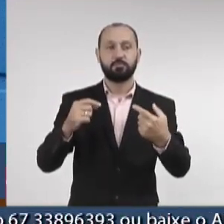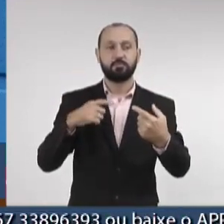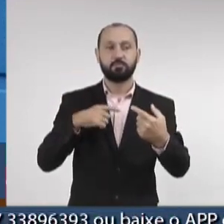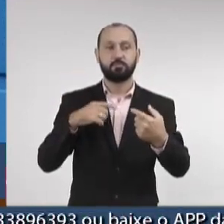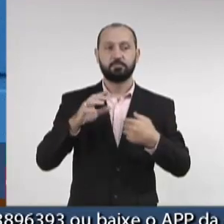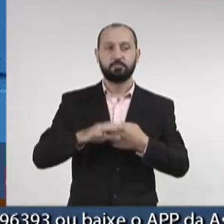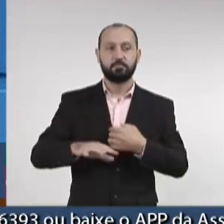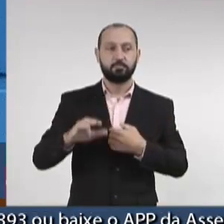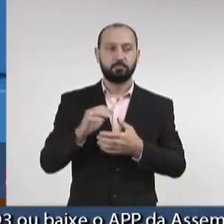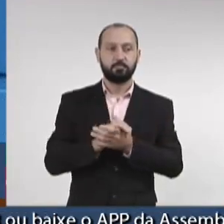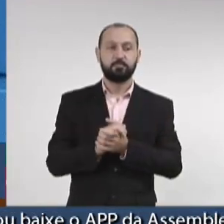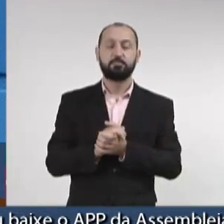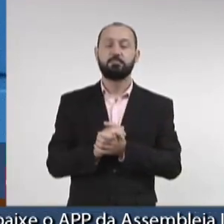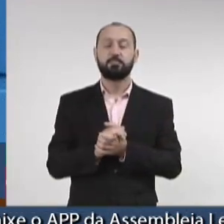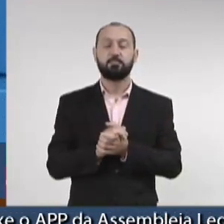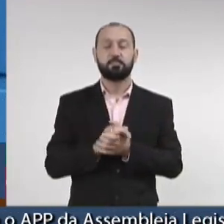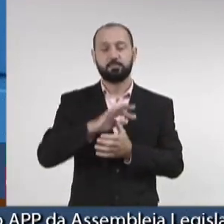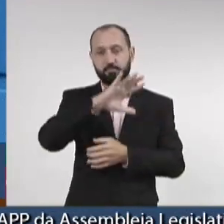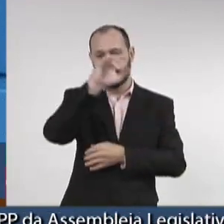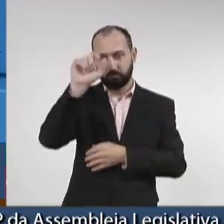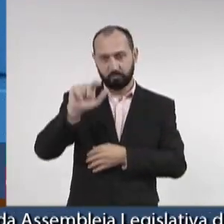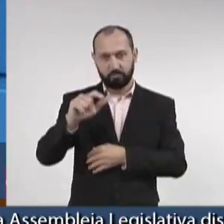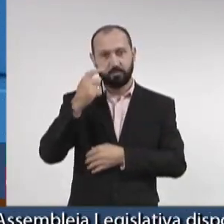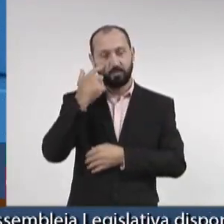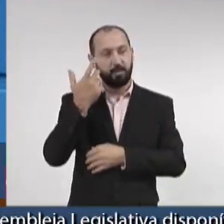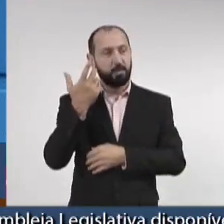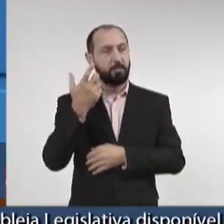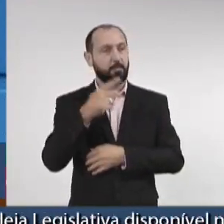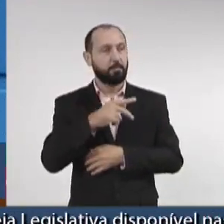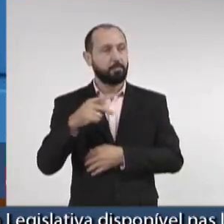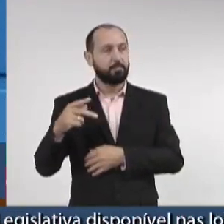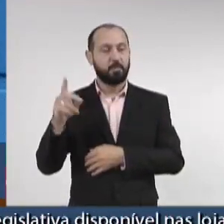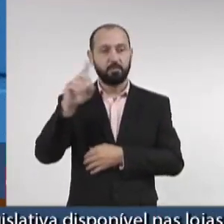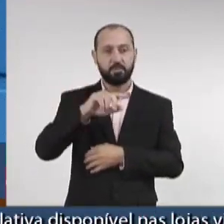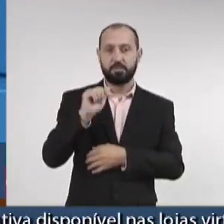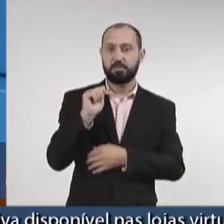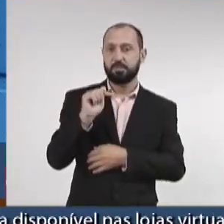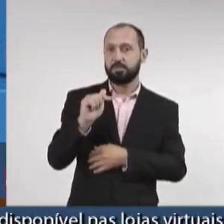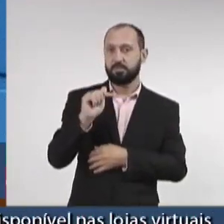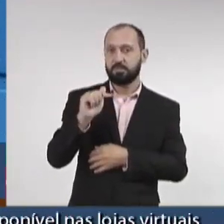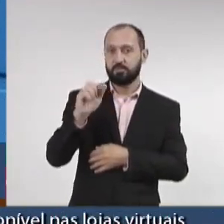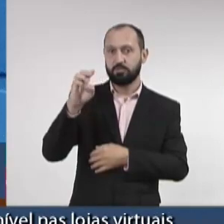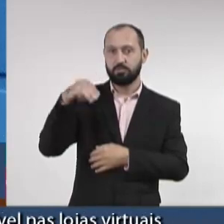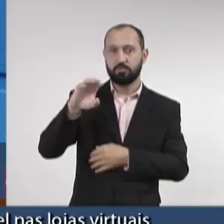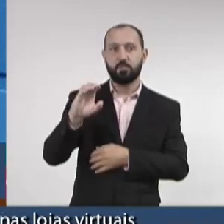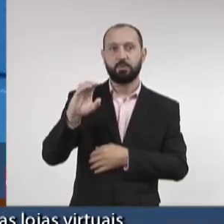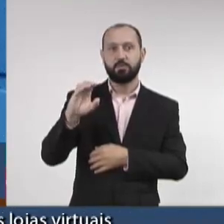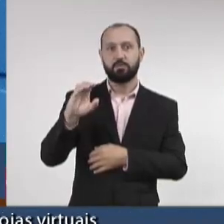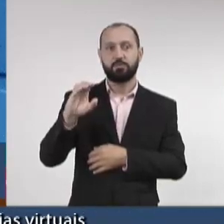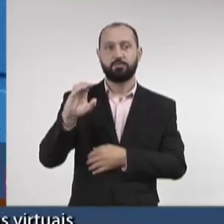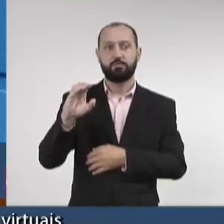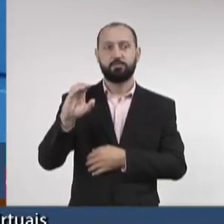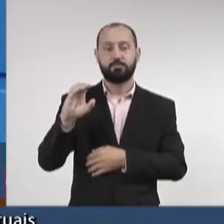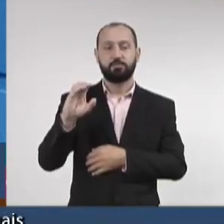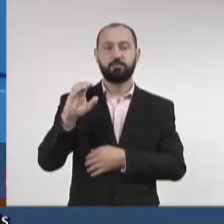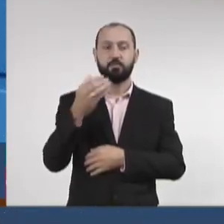geral aqui no Mato Grosso do Sul. Senhor presidente, no dia 7 de março,